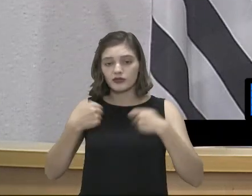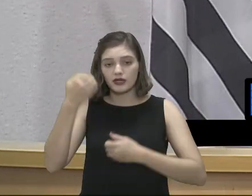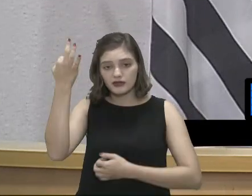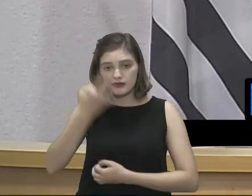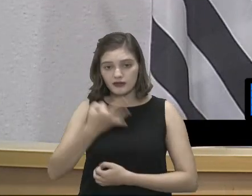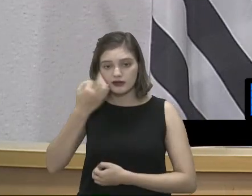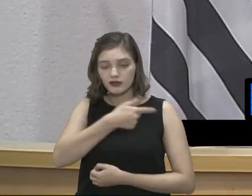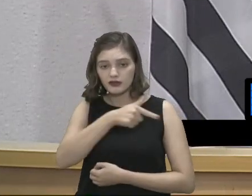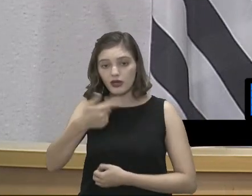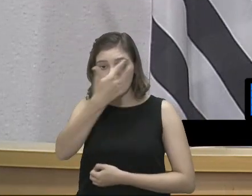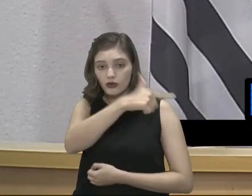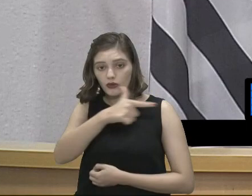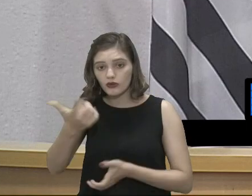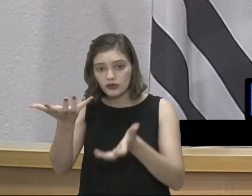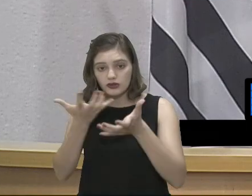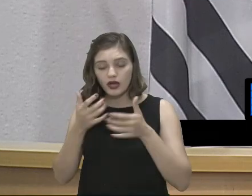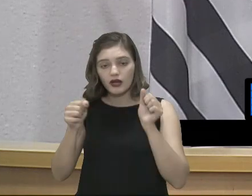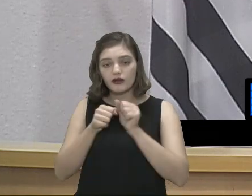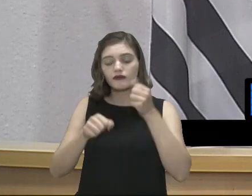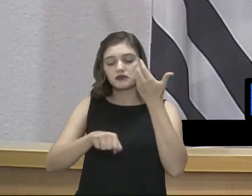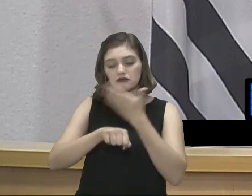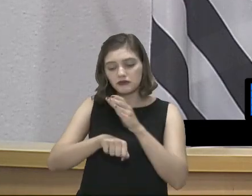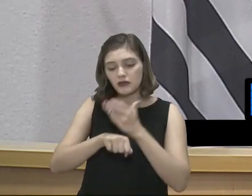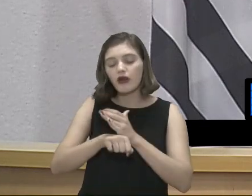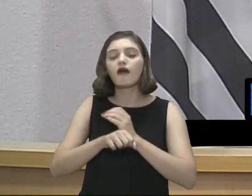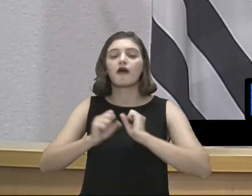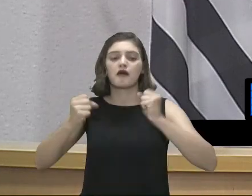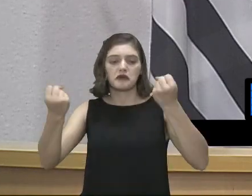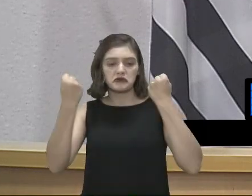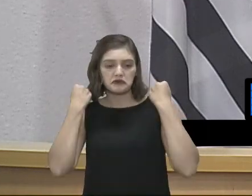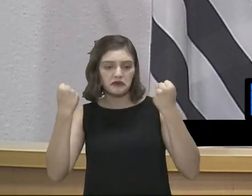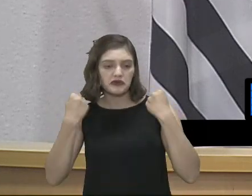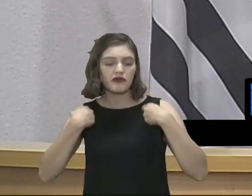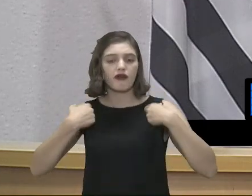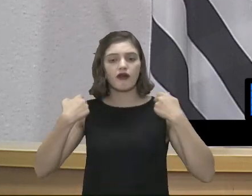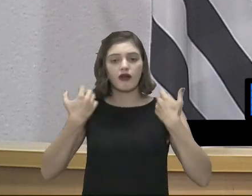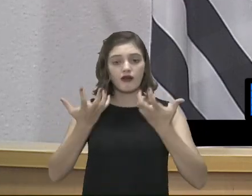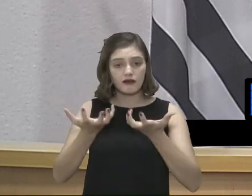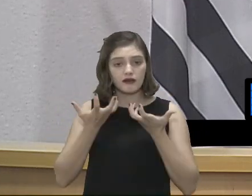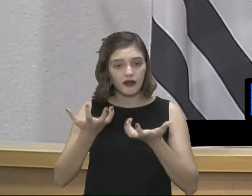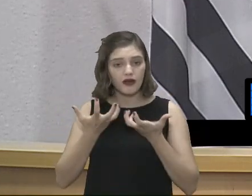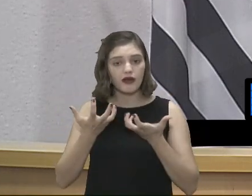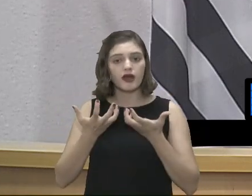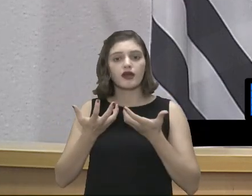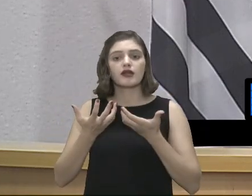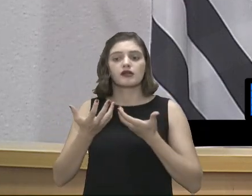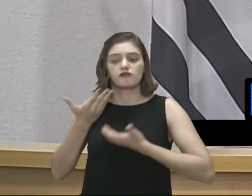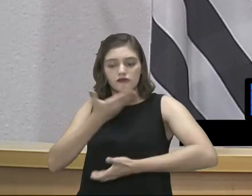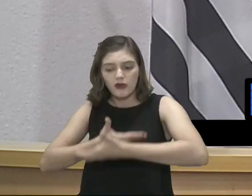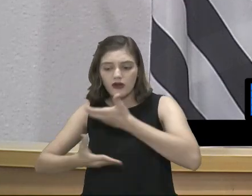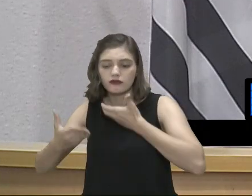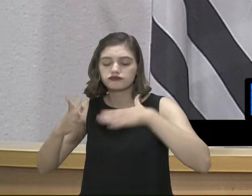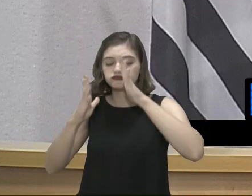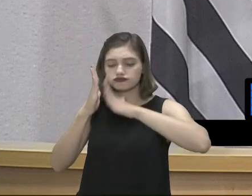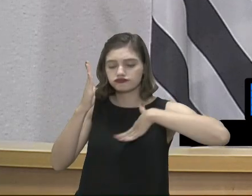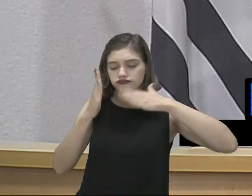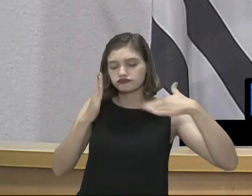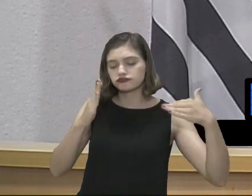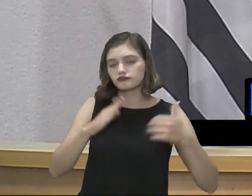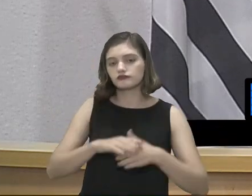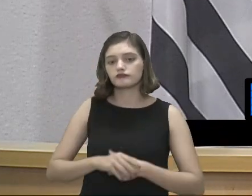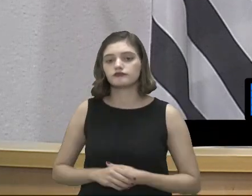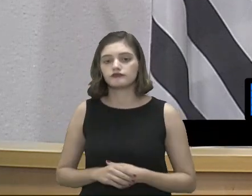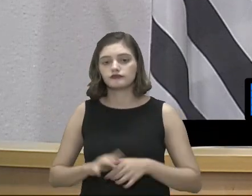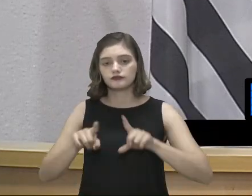muitas outras pessoas querem praticar esportes, muitas outras pessoas querem ter interação com a arte.